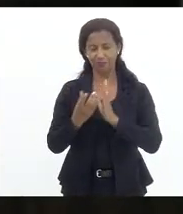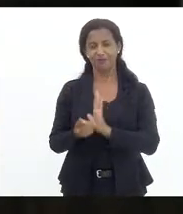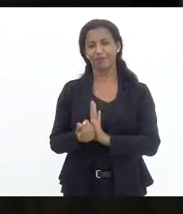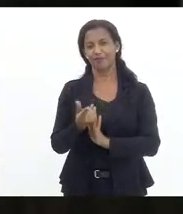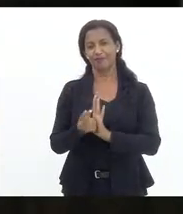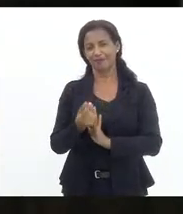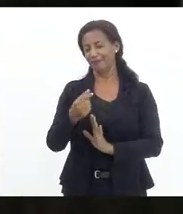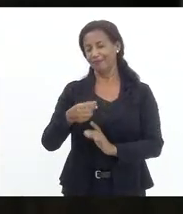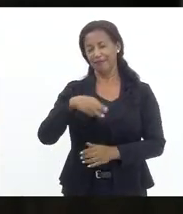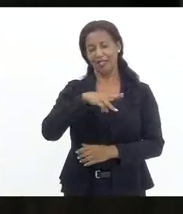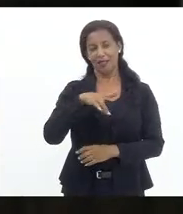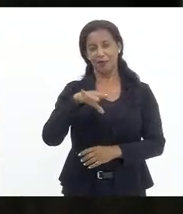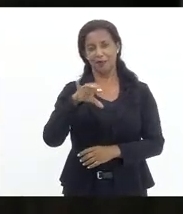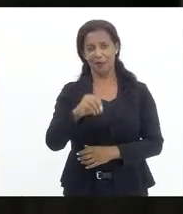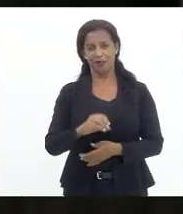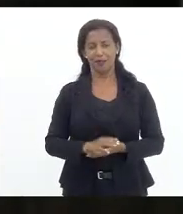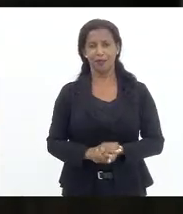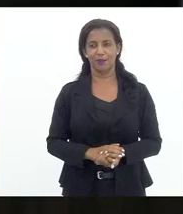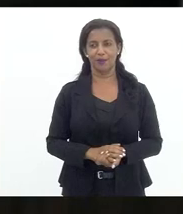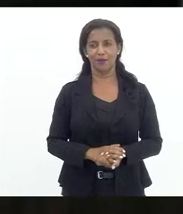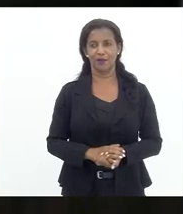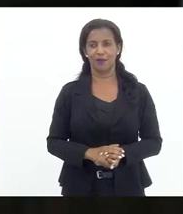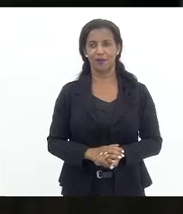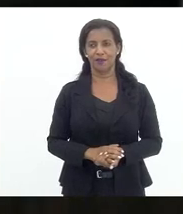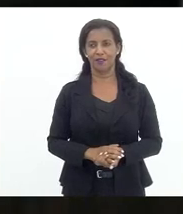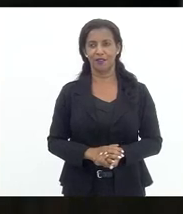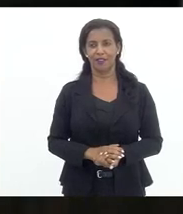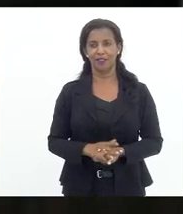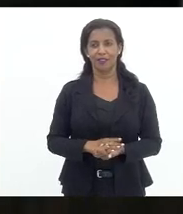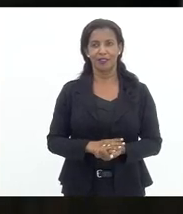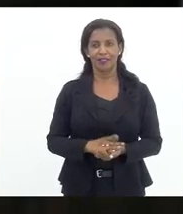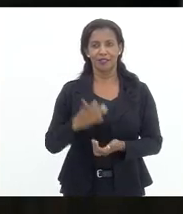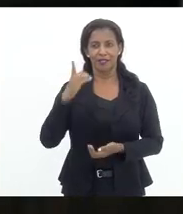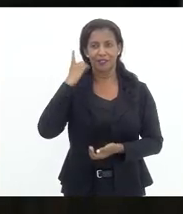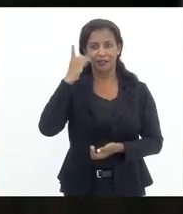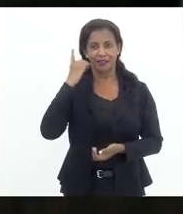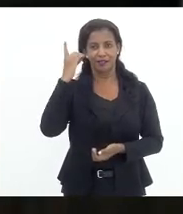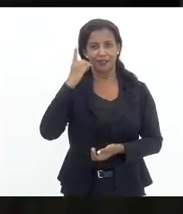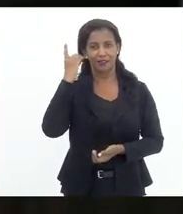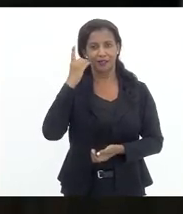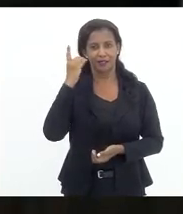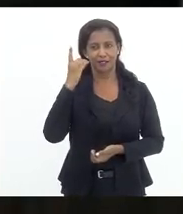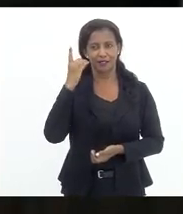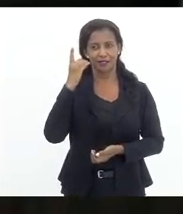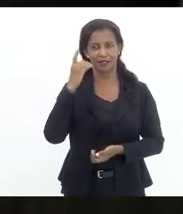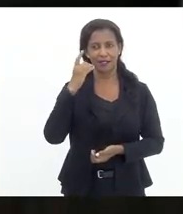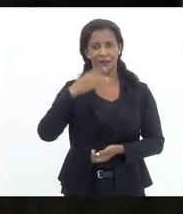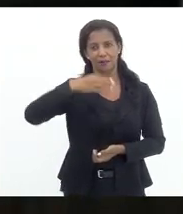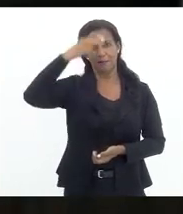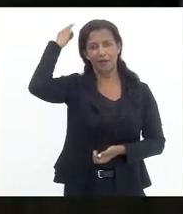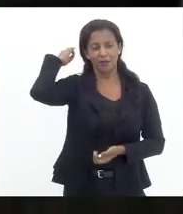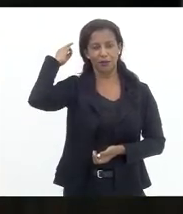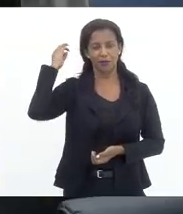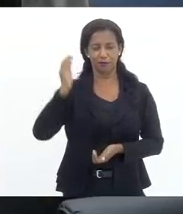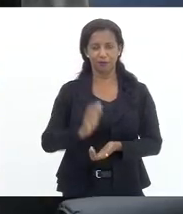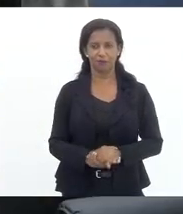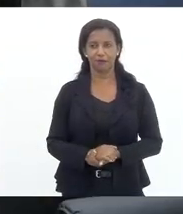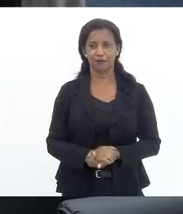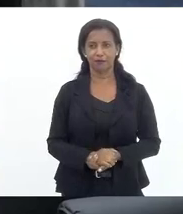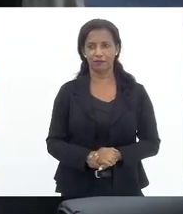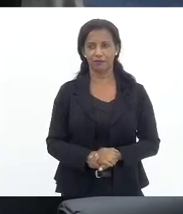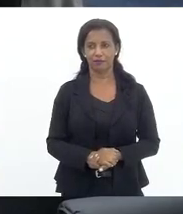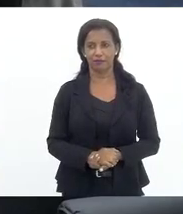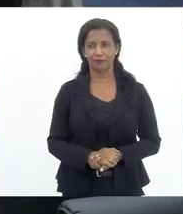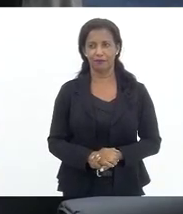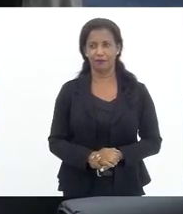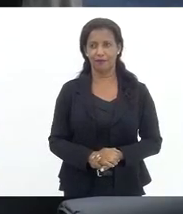deputado Márcio Canella. Deputado Márcio Canella. Deputado Márcio Pacheco.